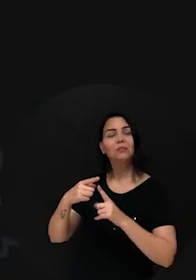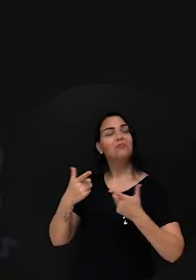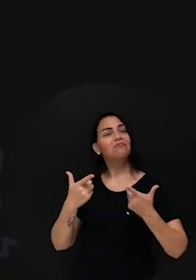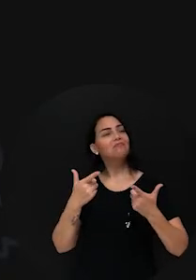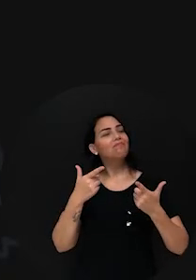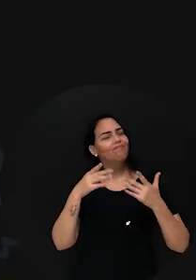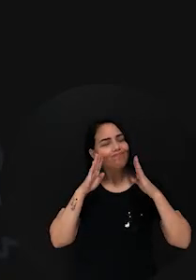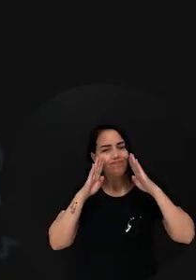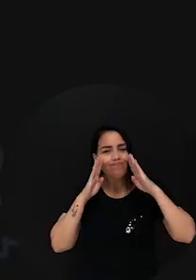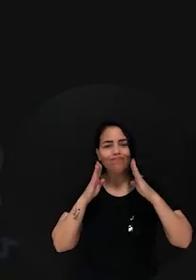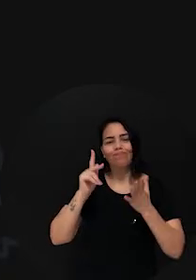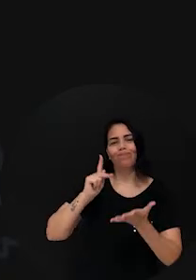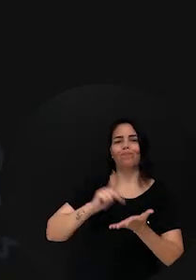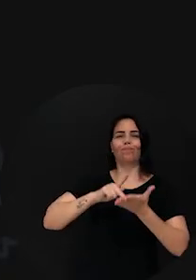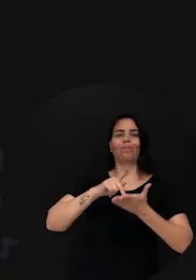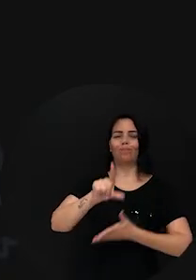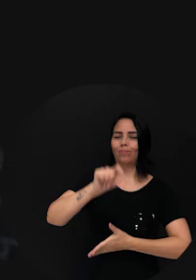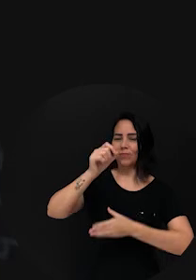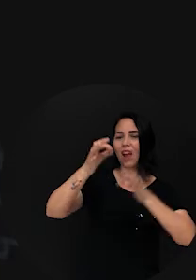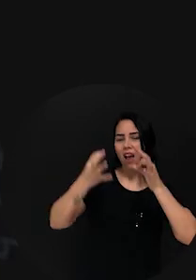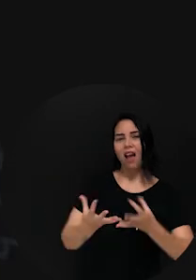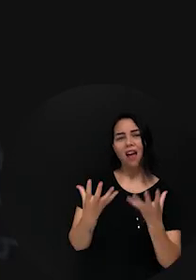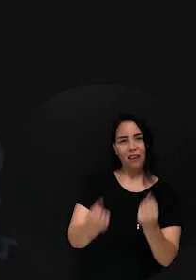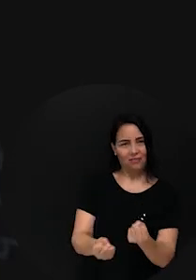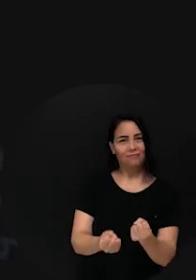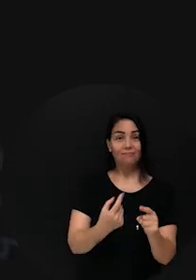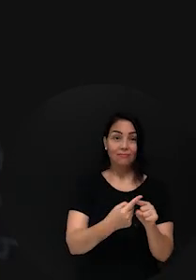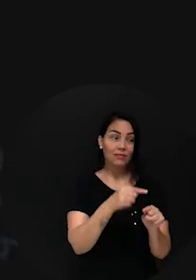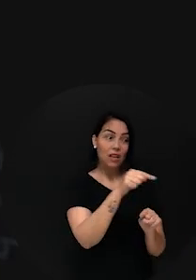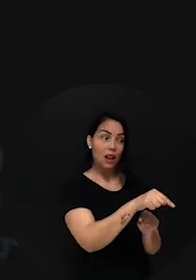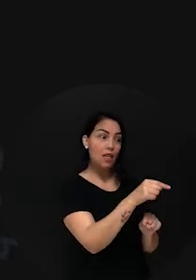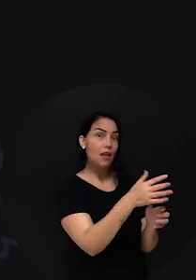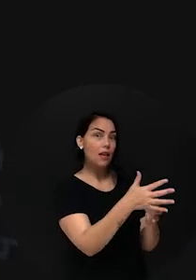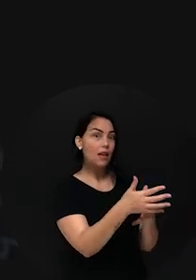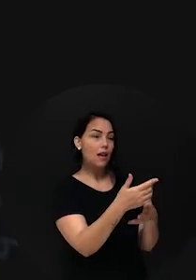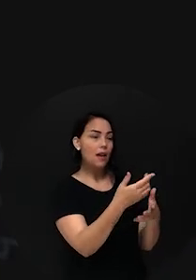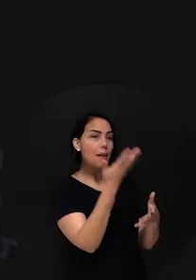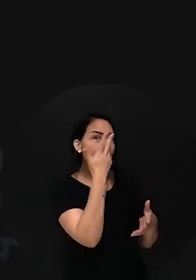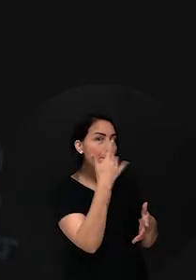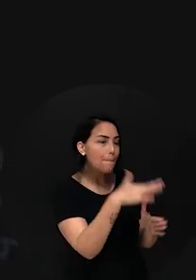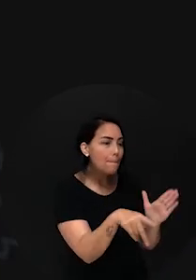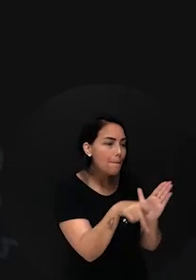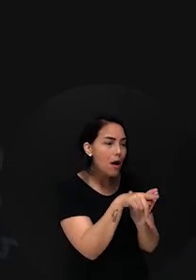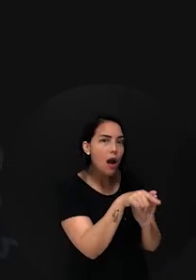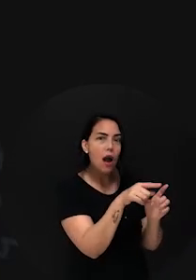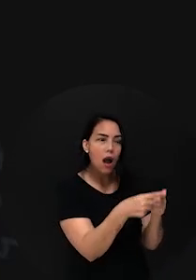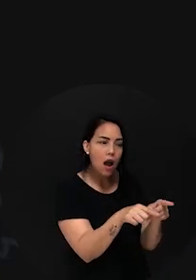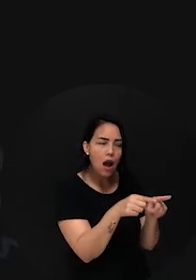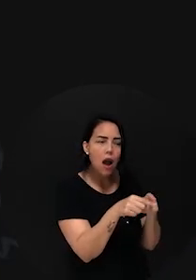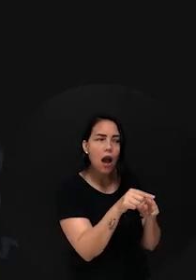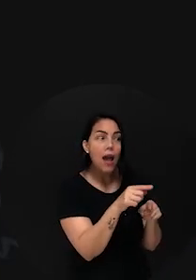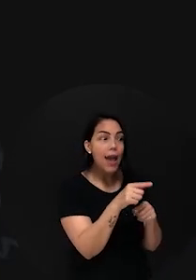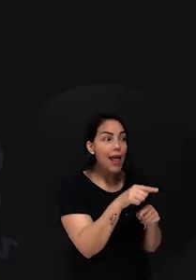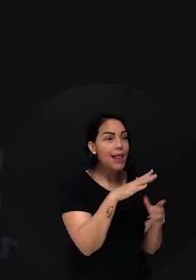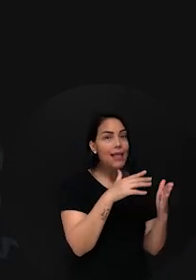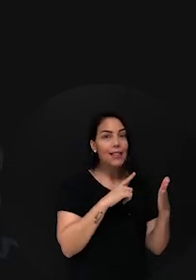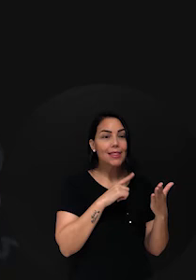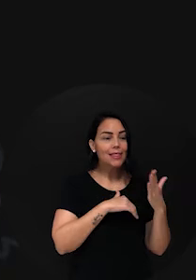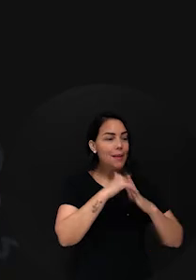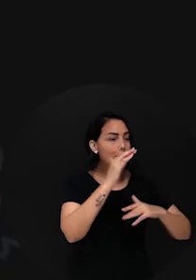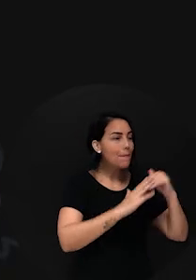mais certeza, né? Porque na musicalização é que eles vão ter essa prática de diversos instrumentos.